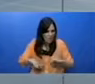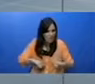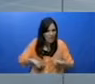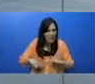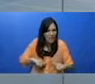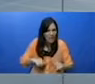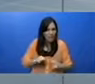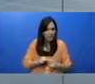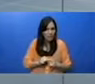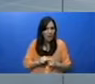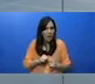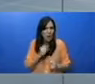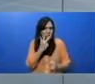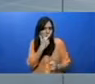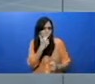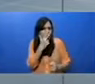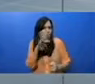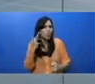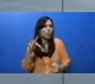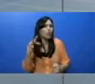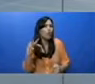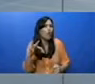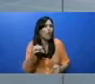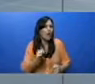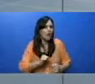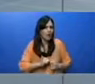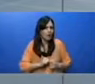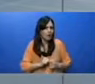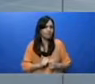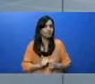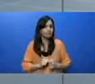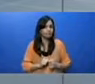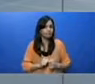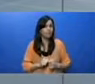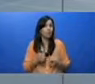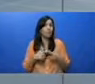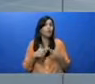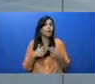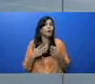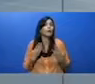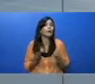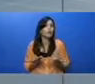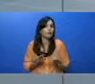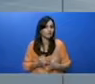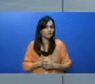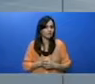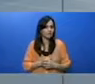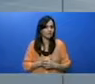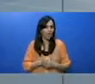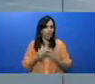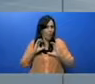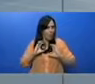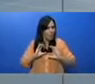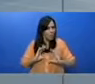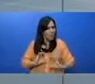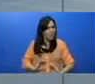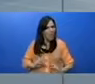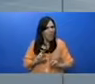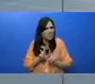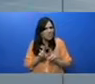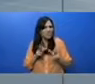machucado? Por que será que esse animal está machucado? Né? Outra coisa, ele tem um comportamento diferente, ele